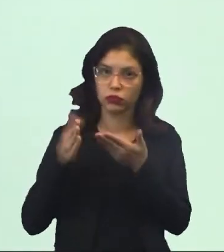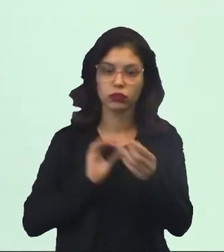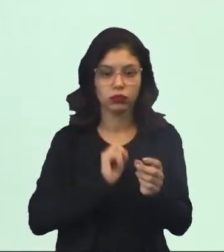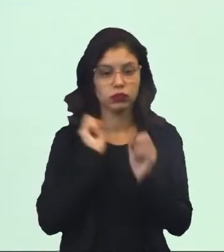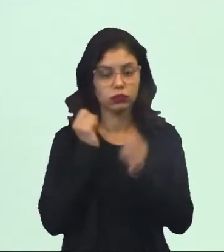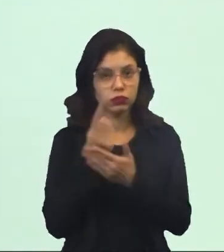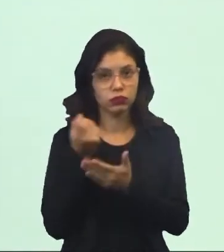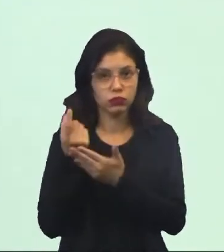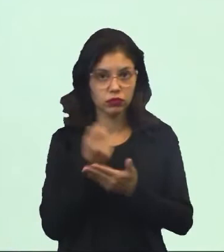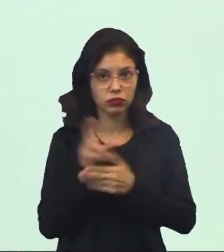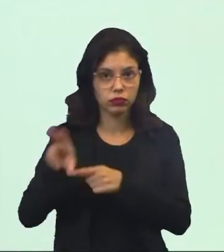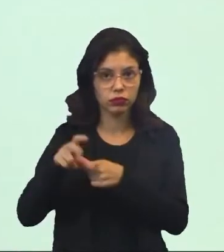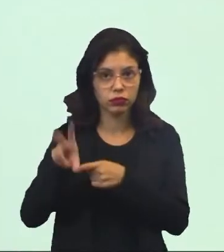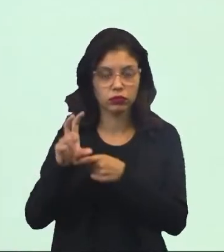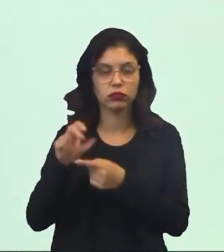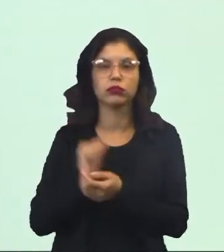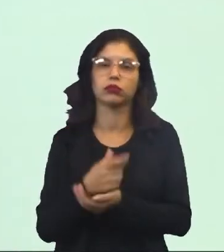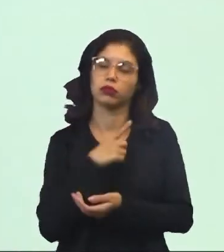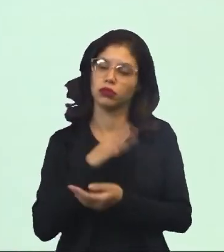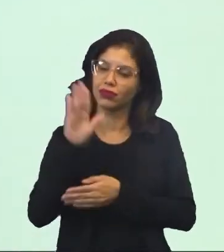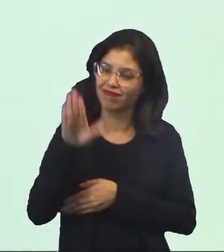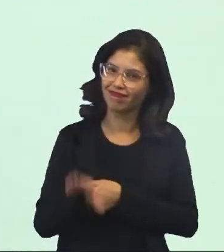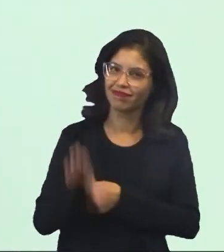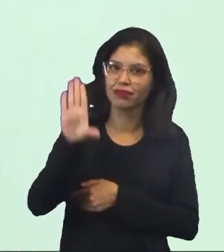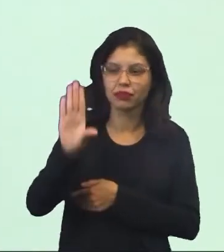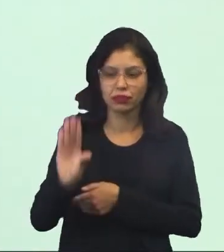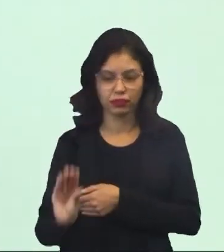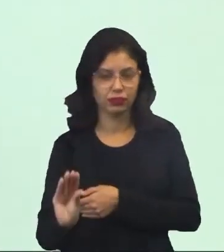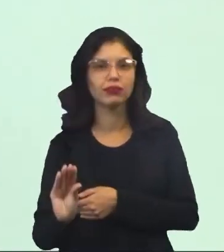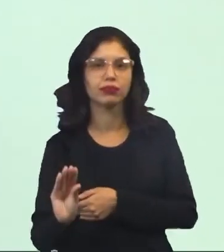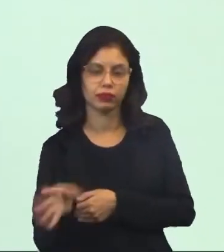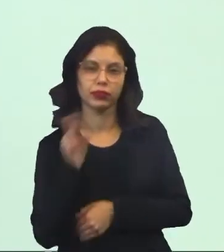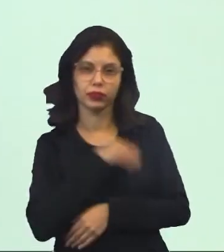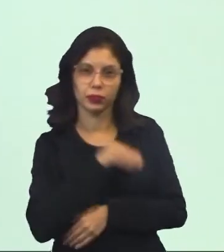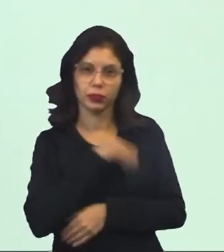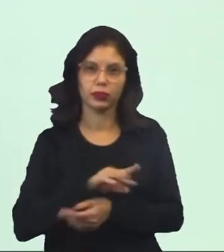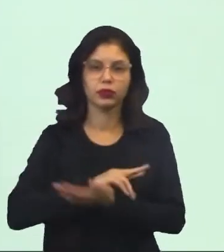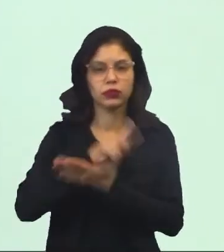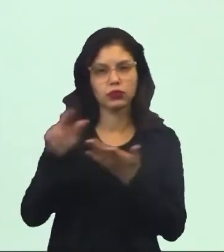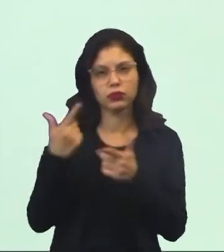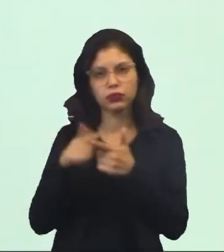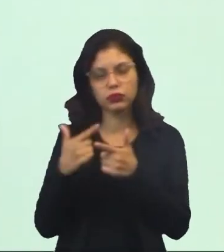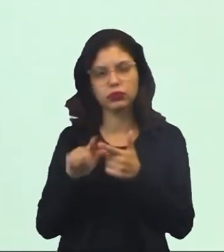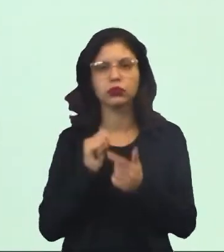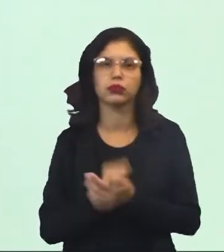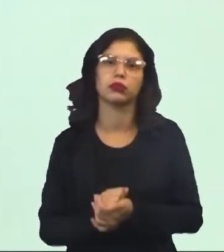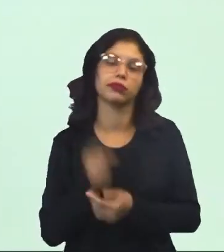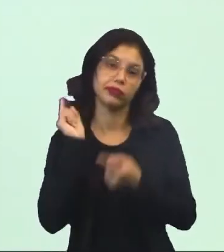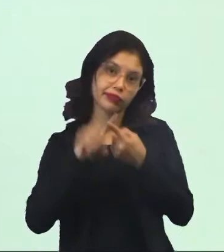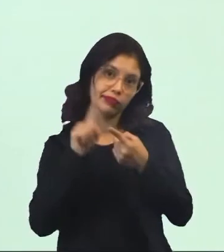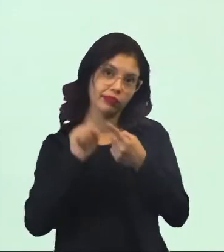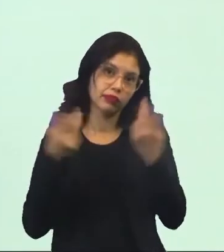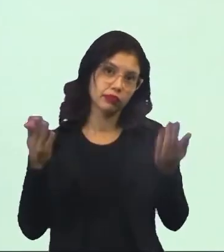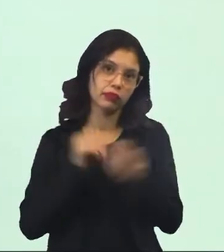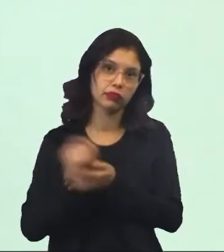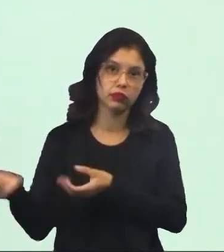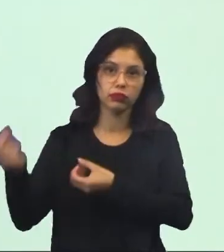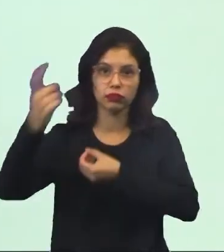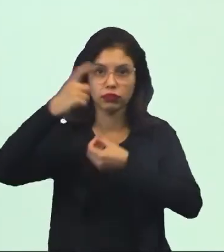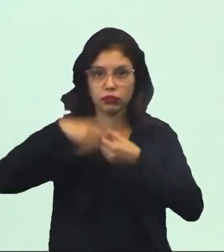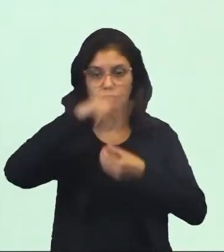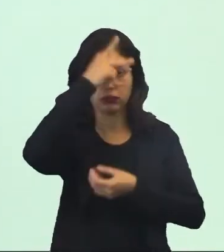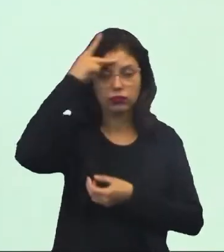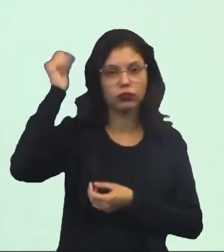nessa mecanização e começa a ter uma baixa salarial. E isso vai acarretando diversos problemas. Um deles, a vinda